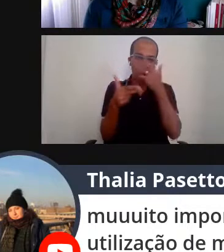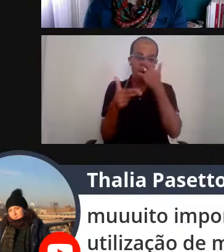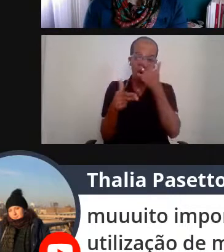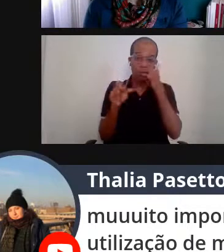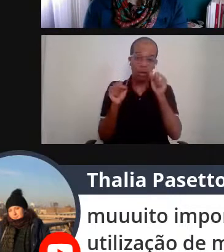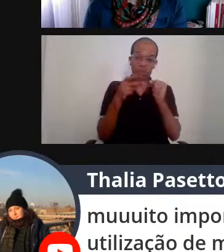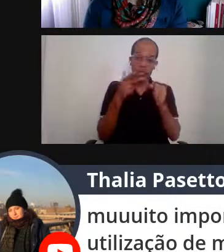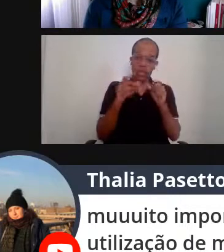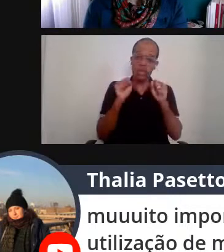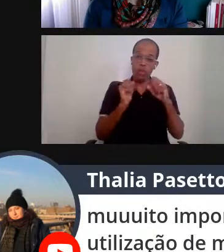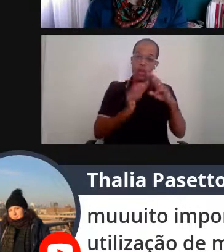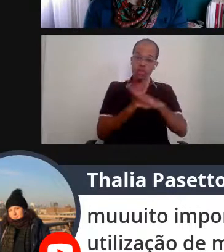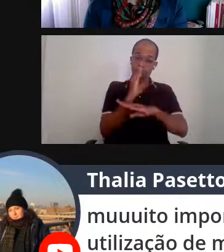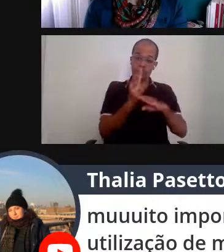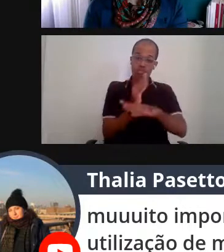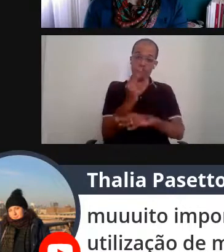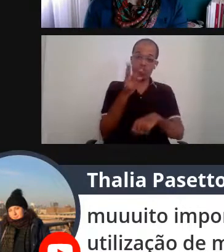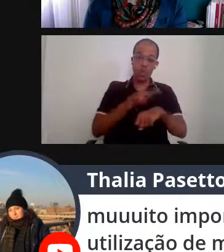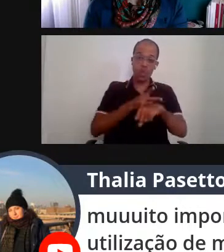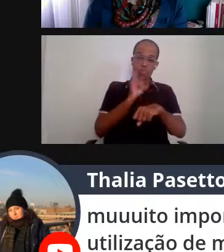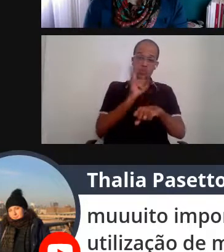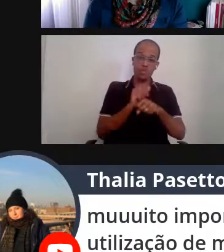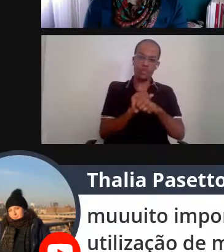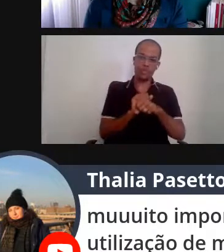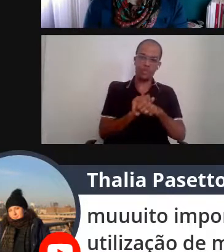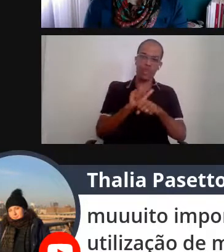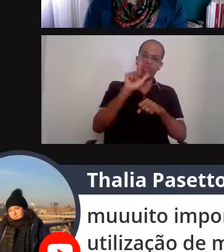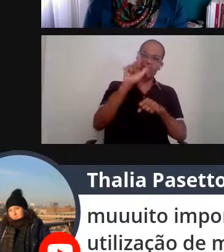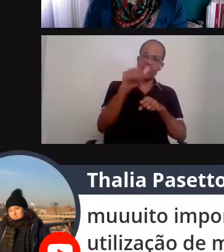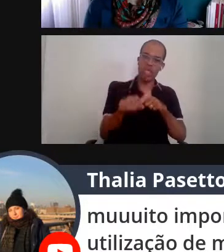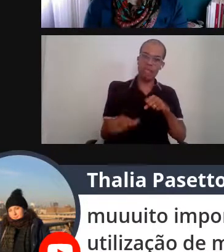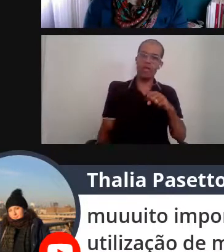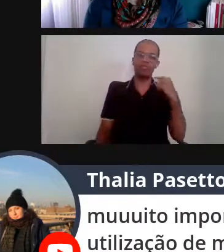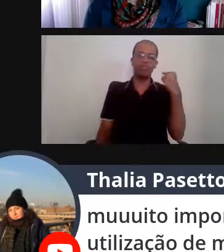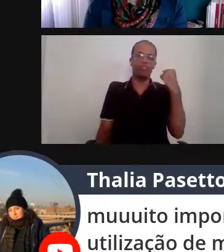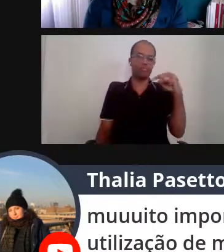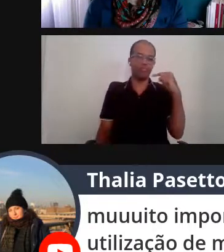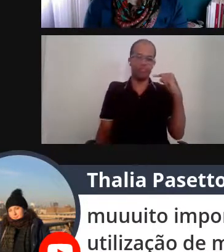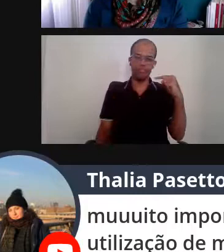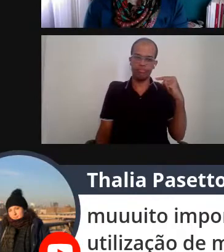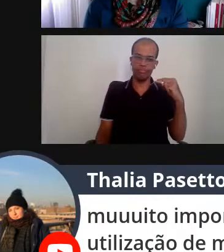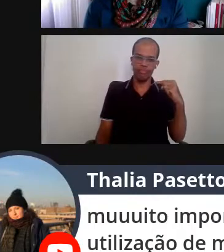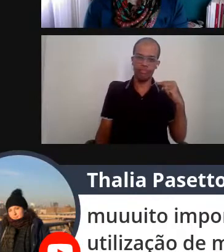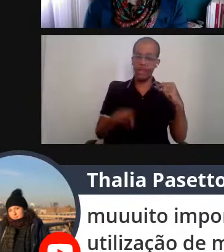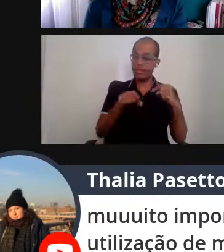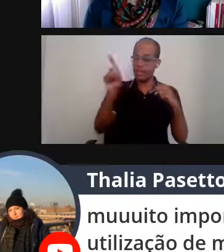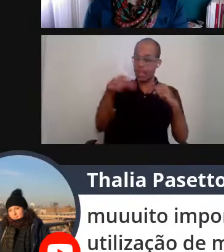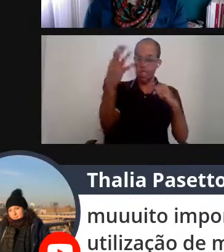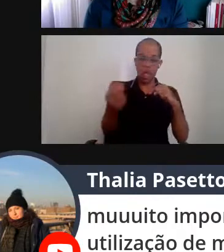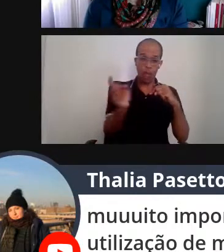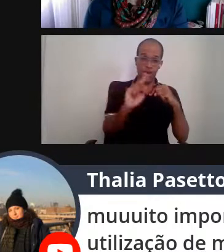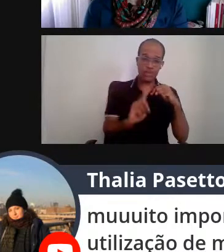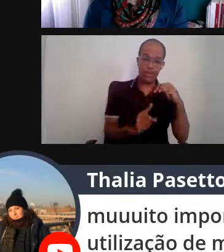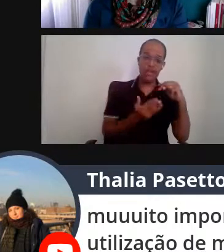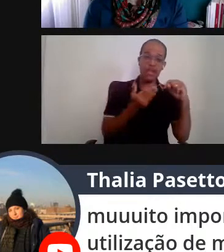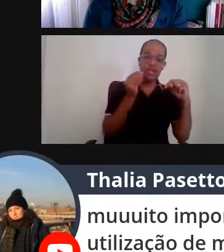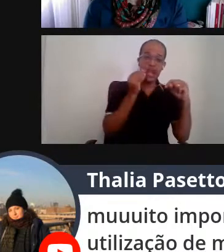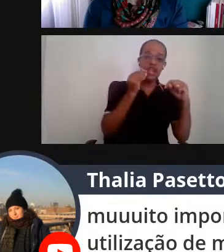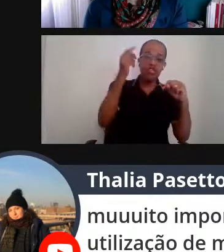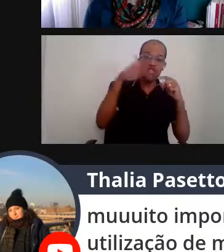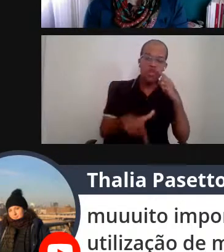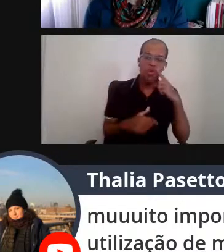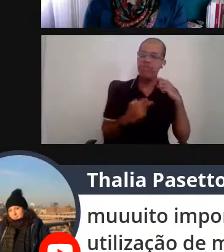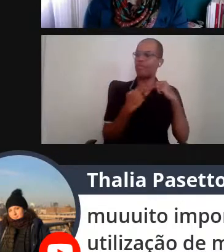pedir a revalidação duas vezes, né? E depois disso, se o processo é negado duas vezes, eles não podem tentar novamente. Então, sim, nós conhecemos pessoas